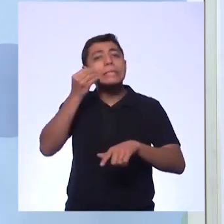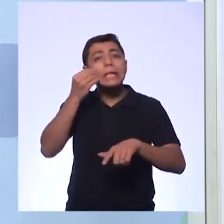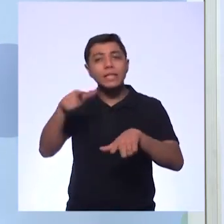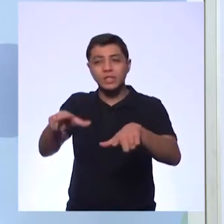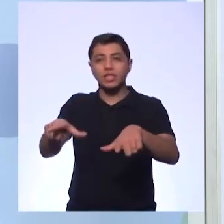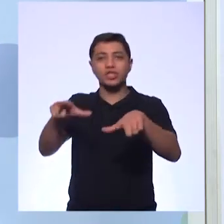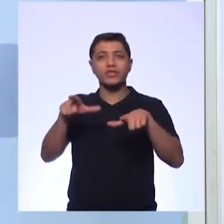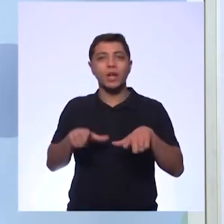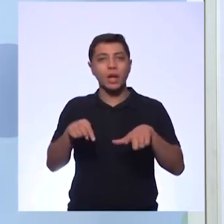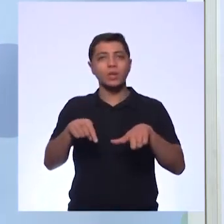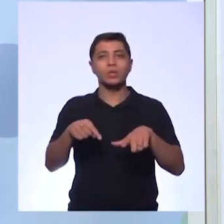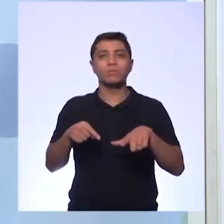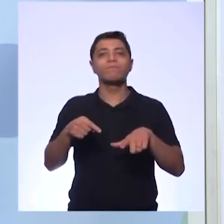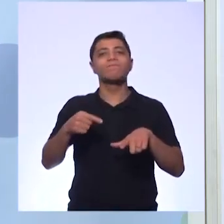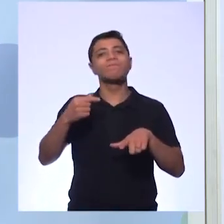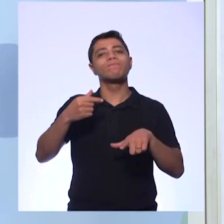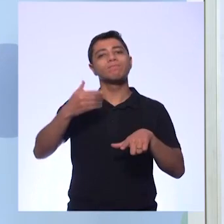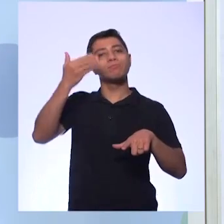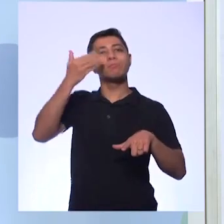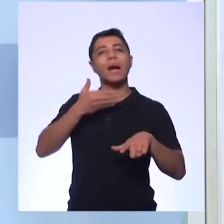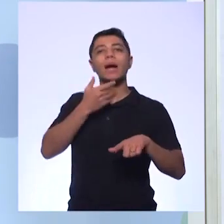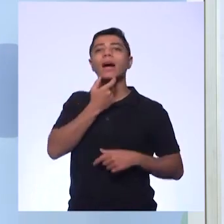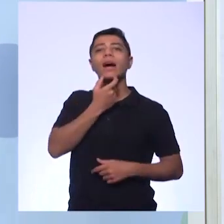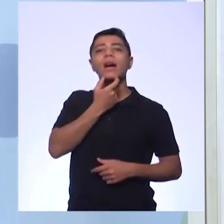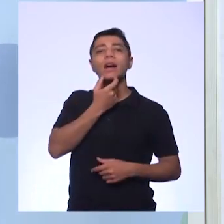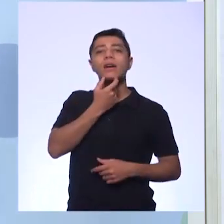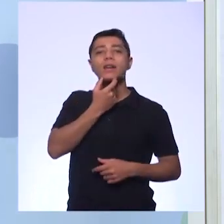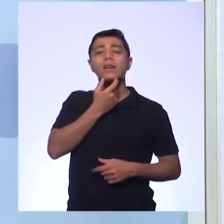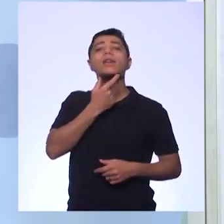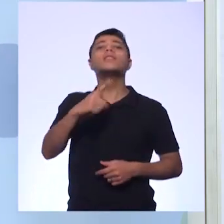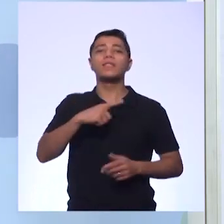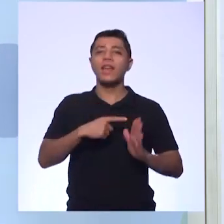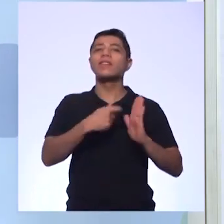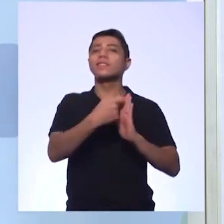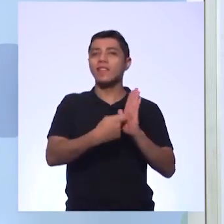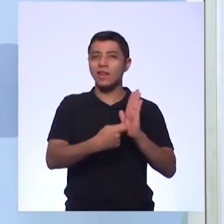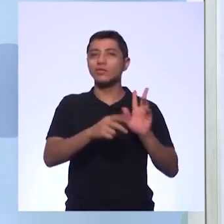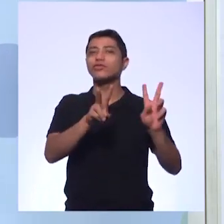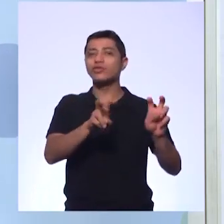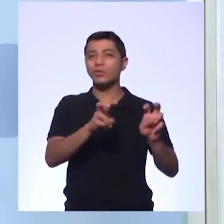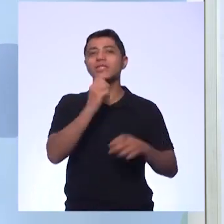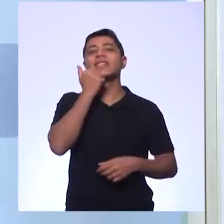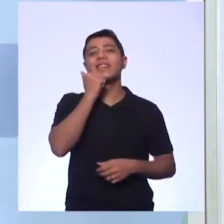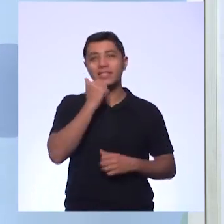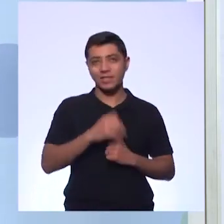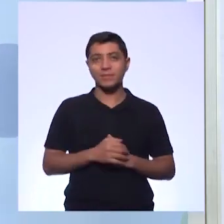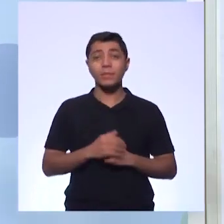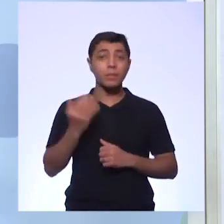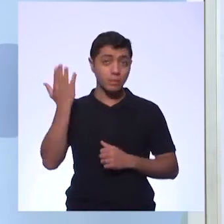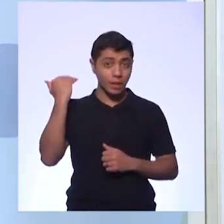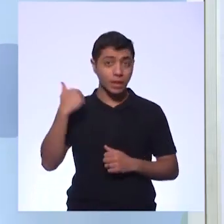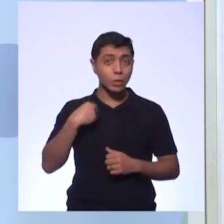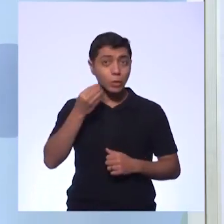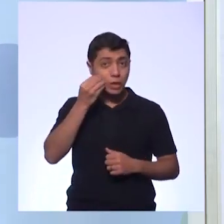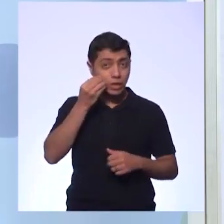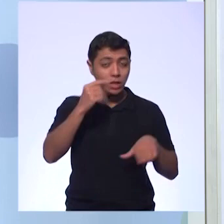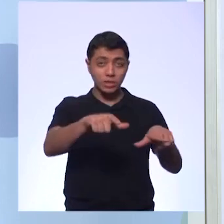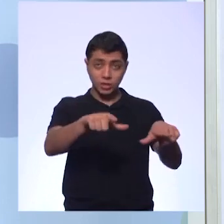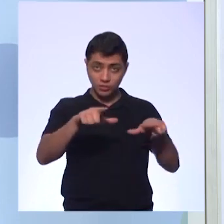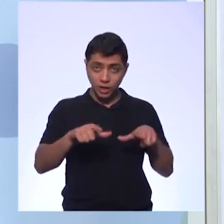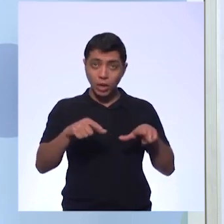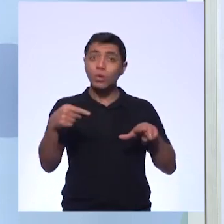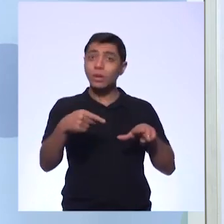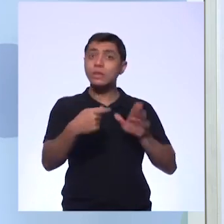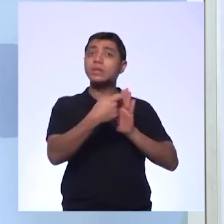isso, cai muito texto sobre ciências. Eu mesmo não sou da área de ciências, quando eu fui tirar meu certificado, caiu um texto sobre biologia, sobre o comportamento